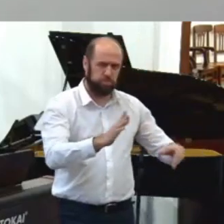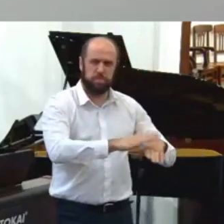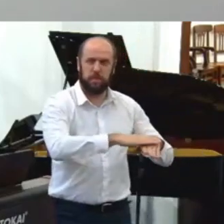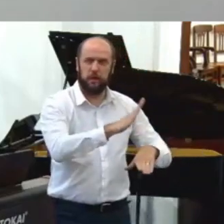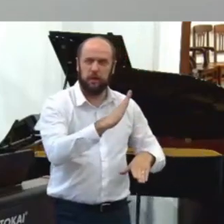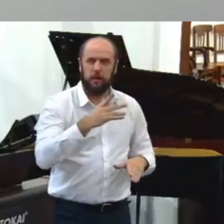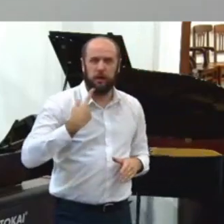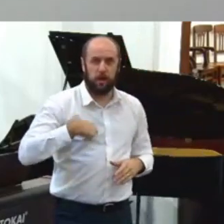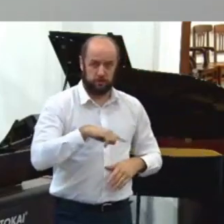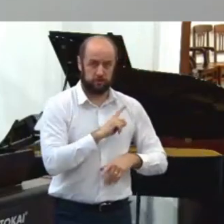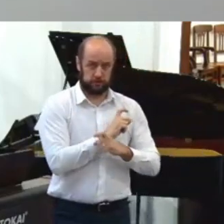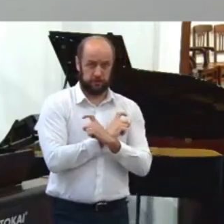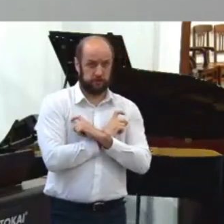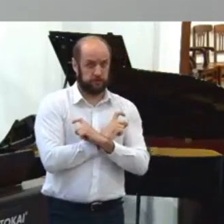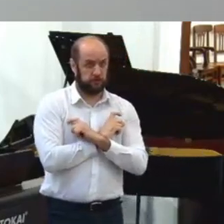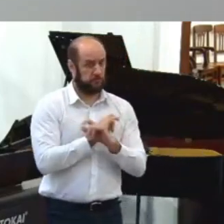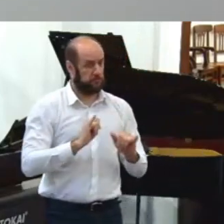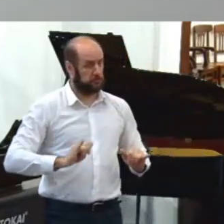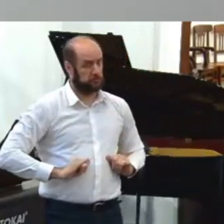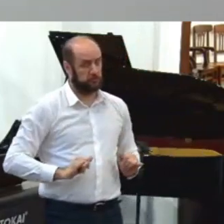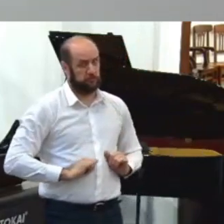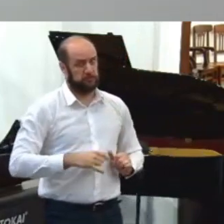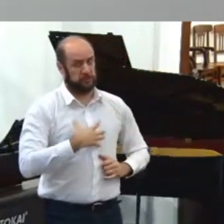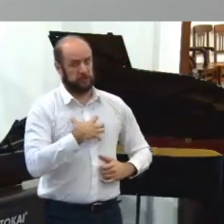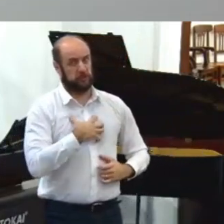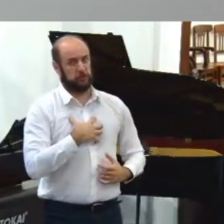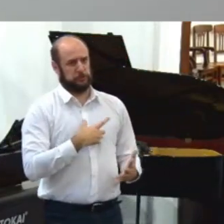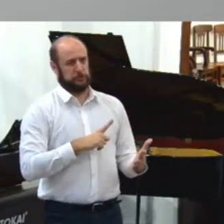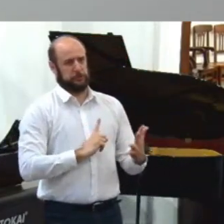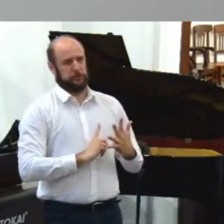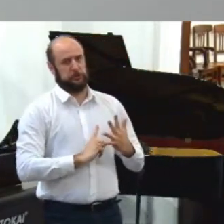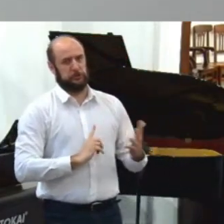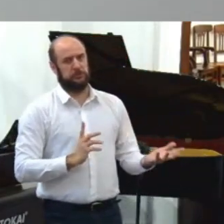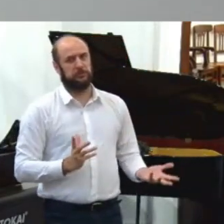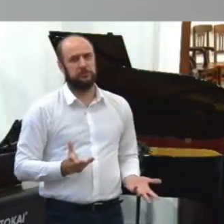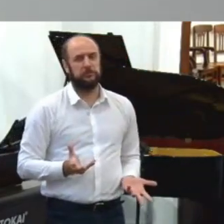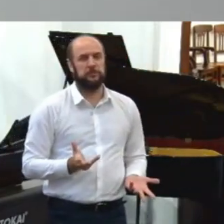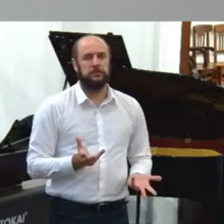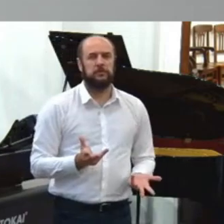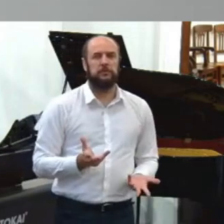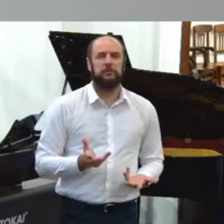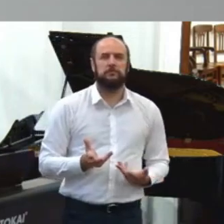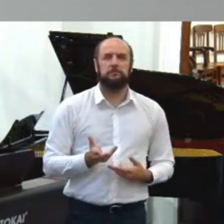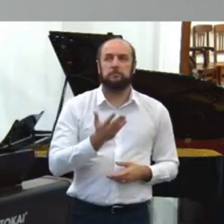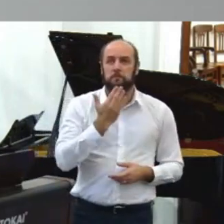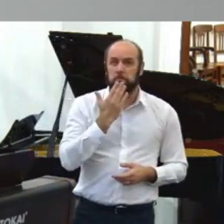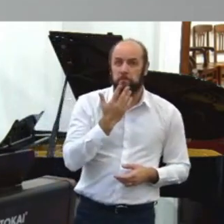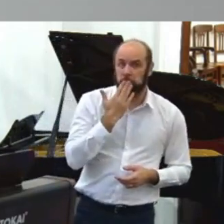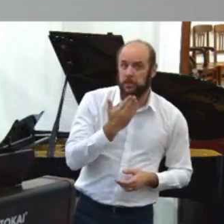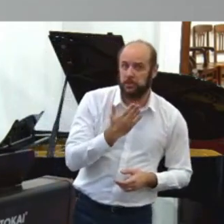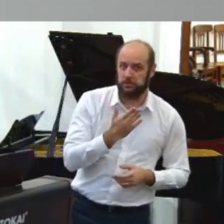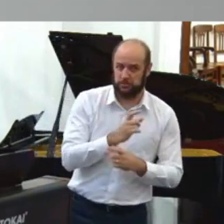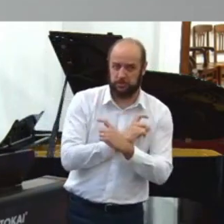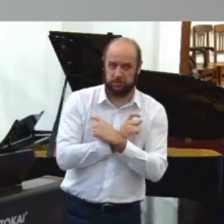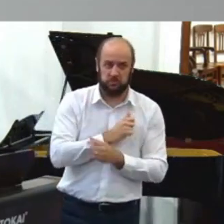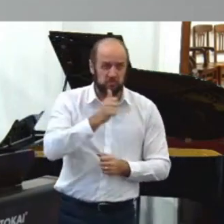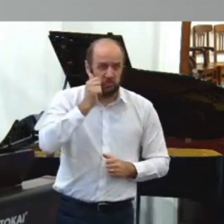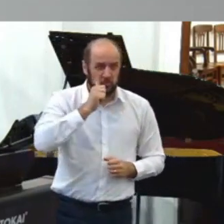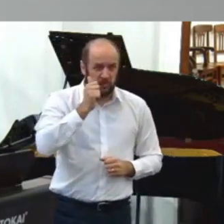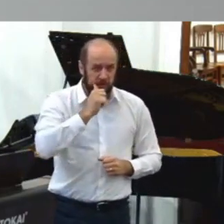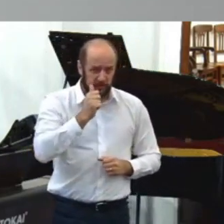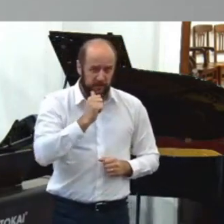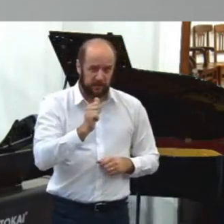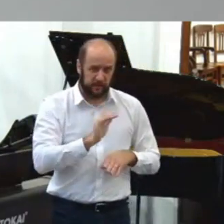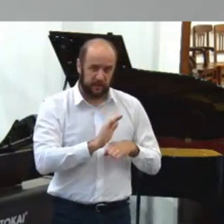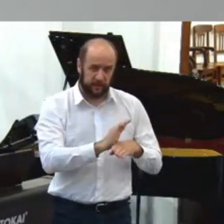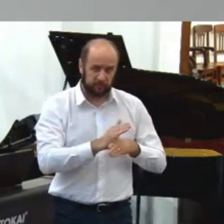cresce, nós estamos sofrendo uma grande ameaça. Então ele pediu para que as